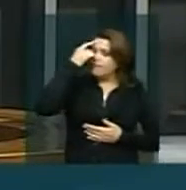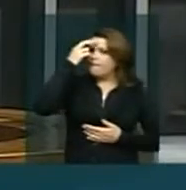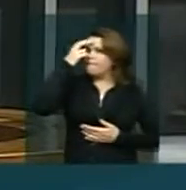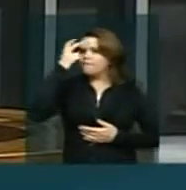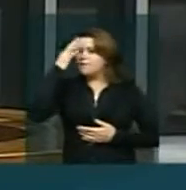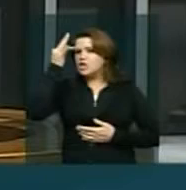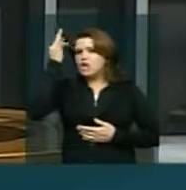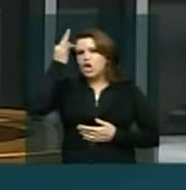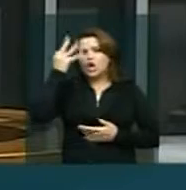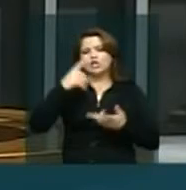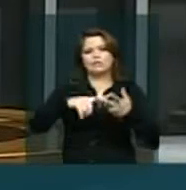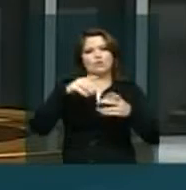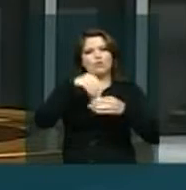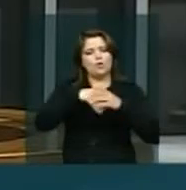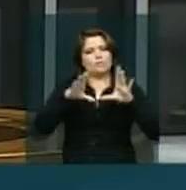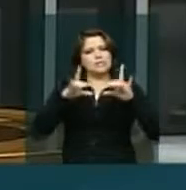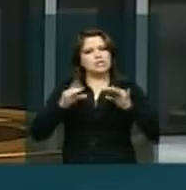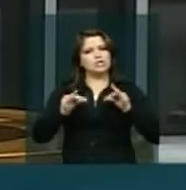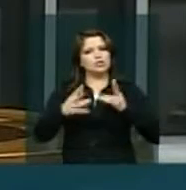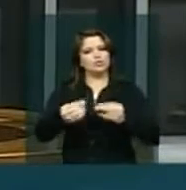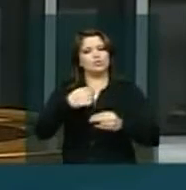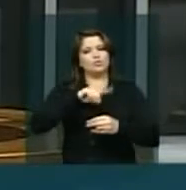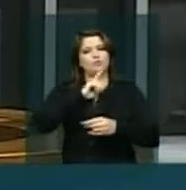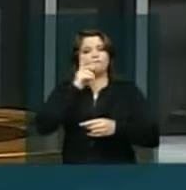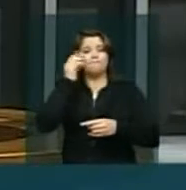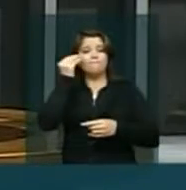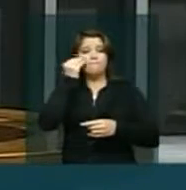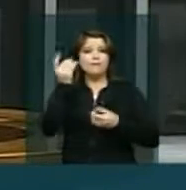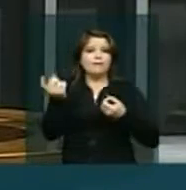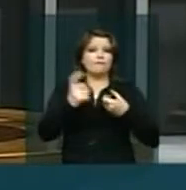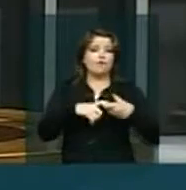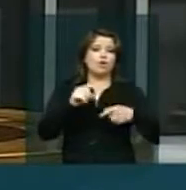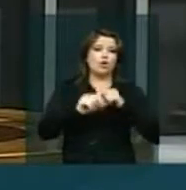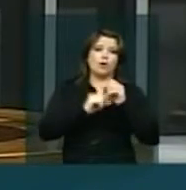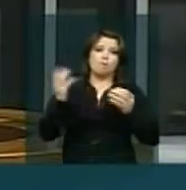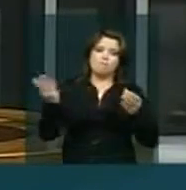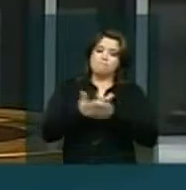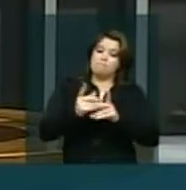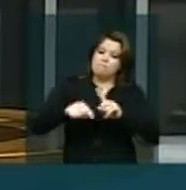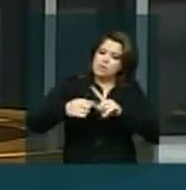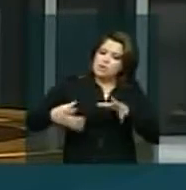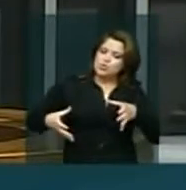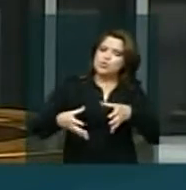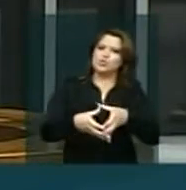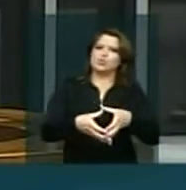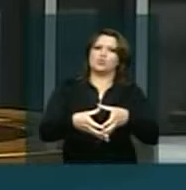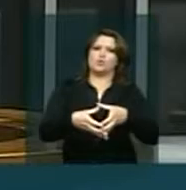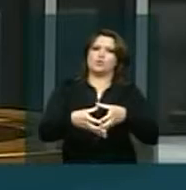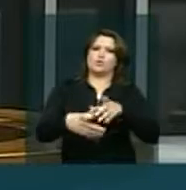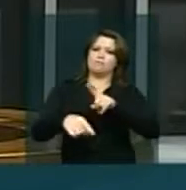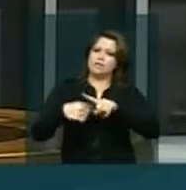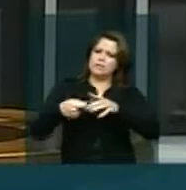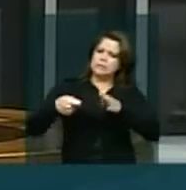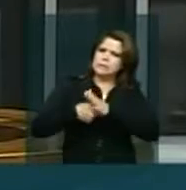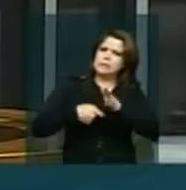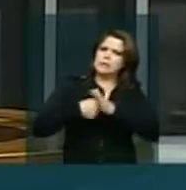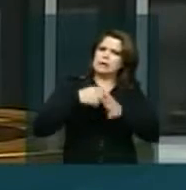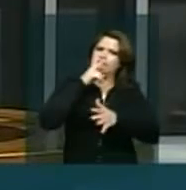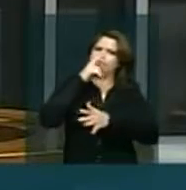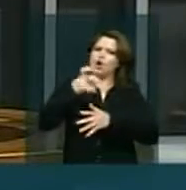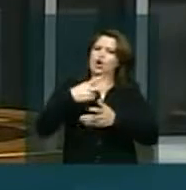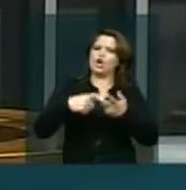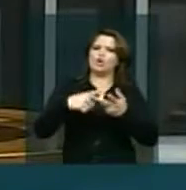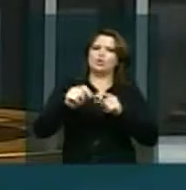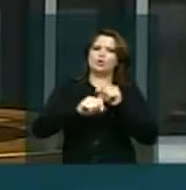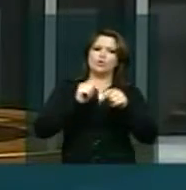mundo acadêmico e científico, que a gente possa retomar uma ação mais coletiva, mais incisiva,